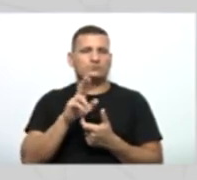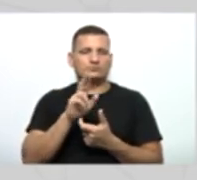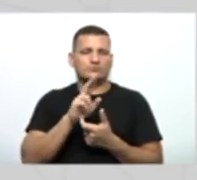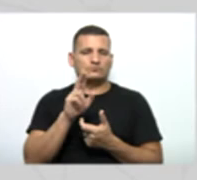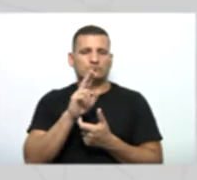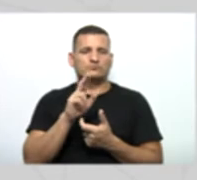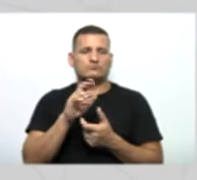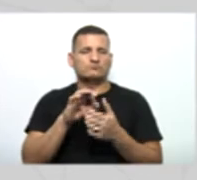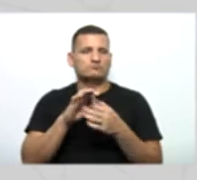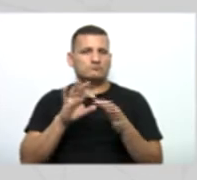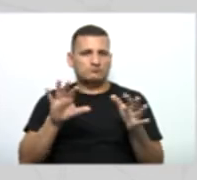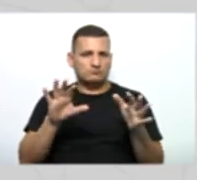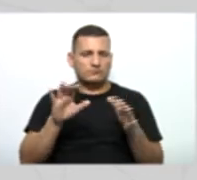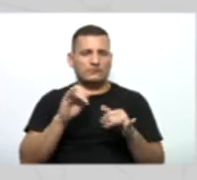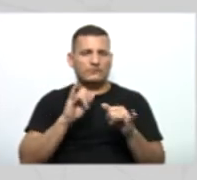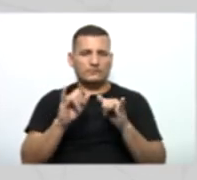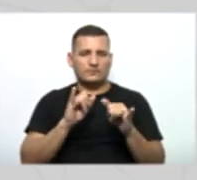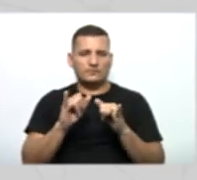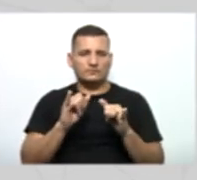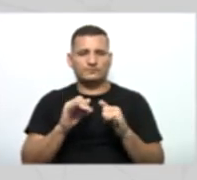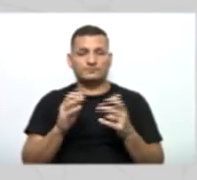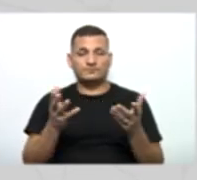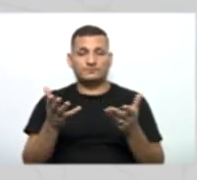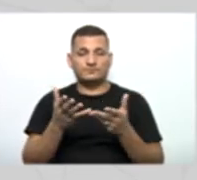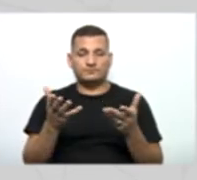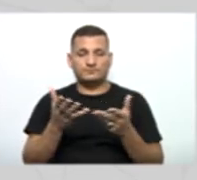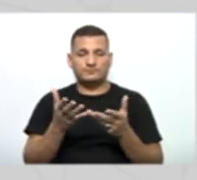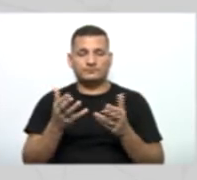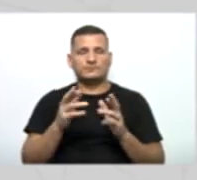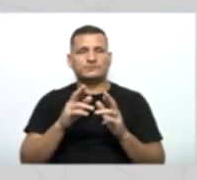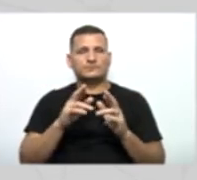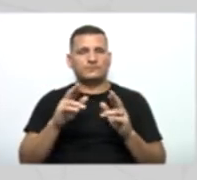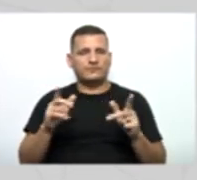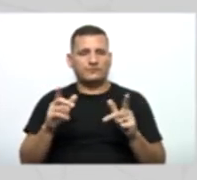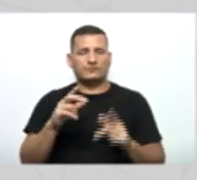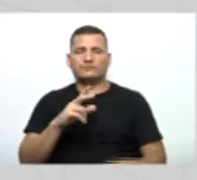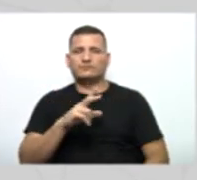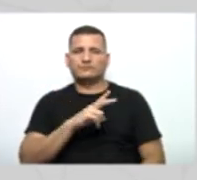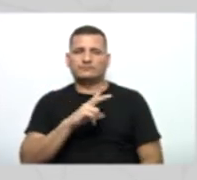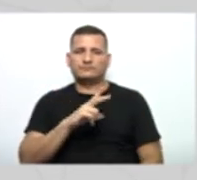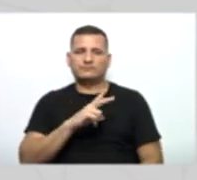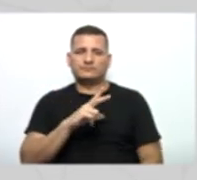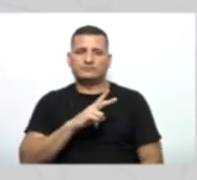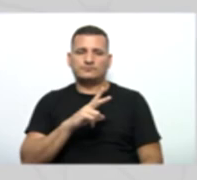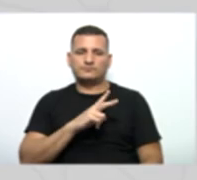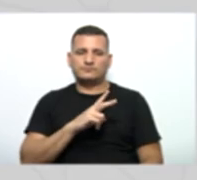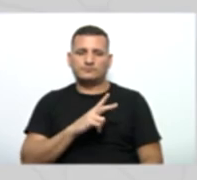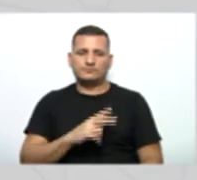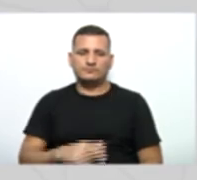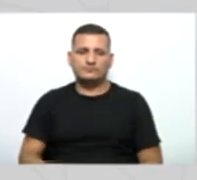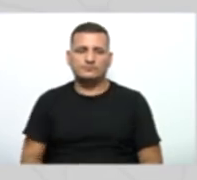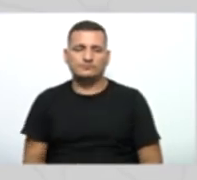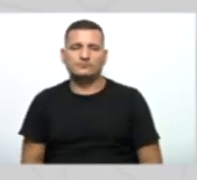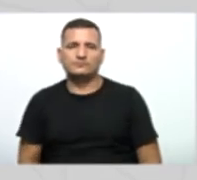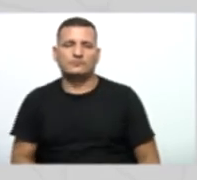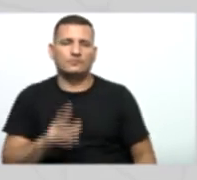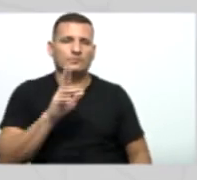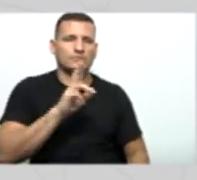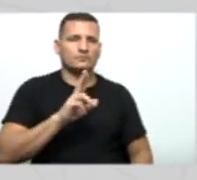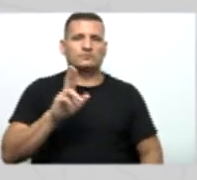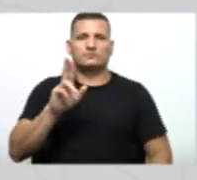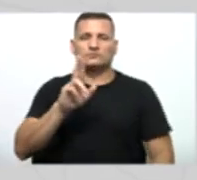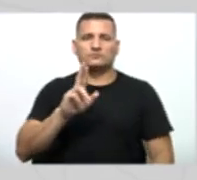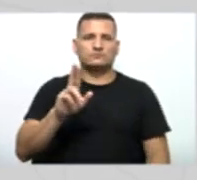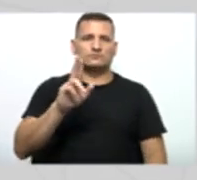então. Agora, olha a diferença aqui da criação de um atributo do tipo privado. Nós utilizamos